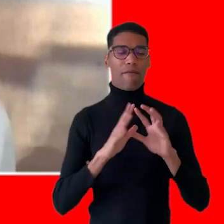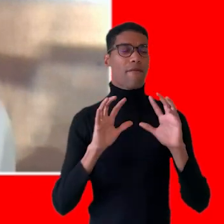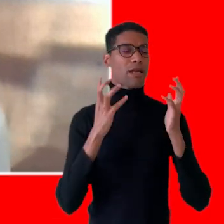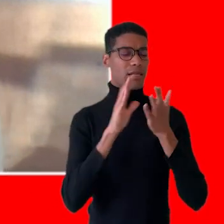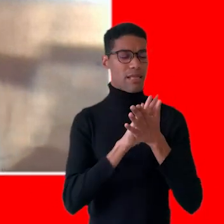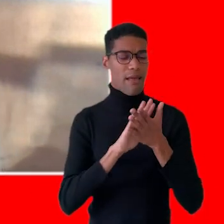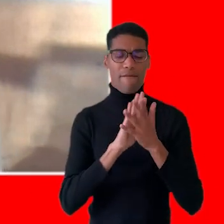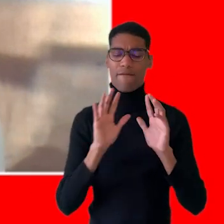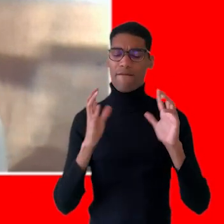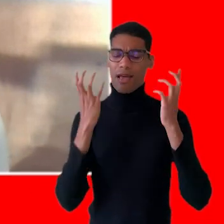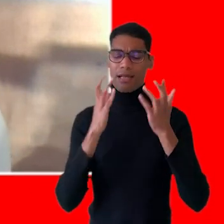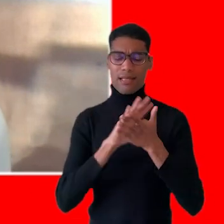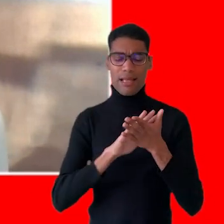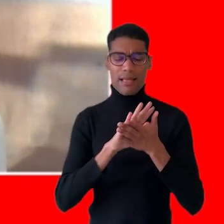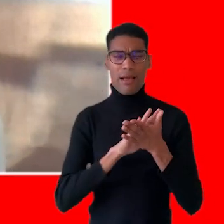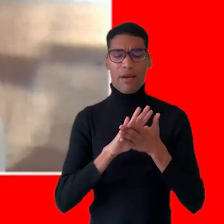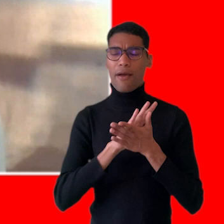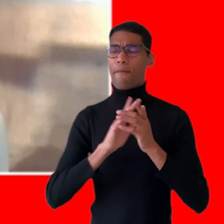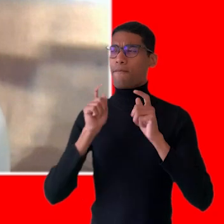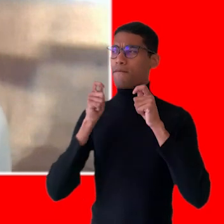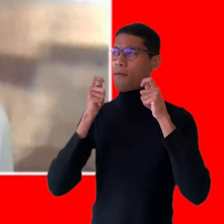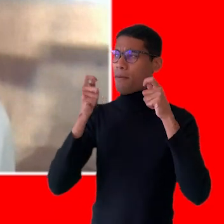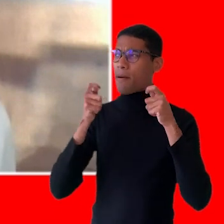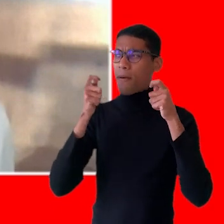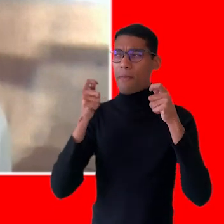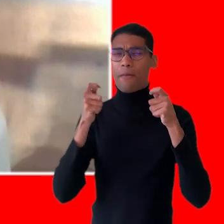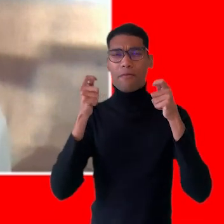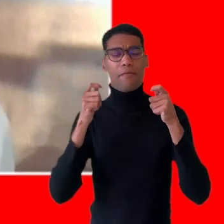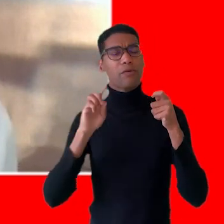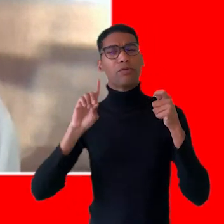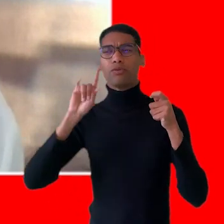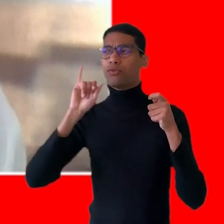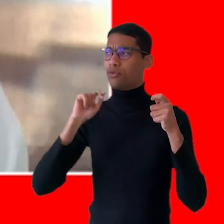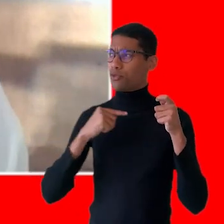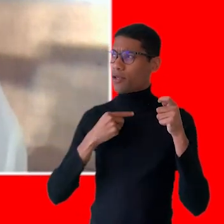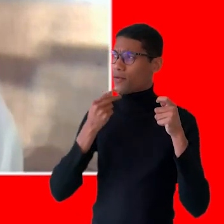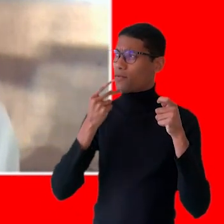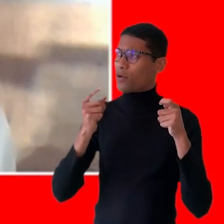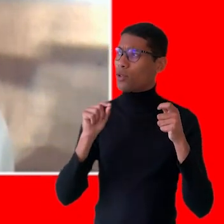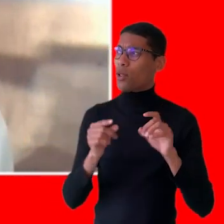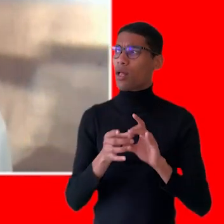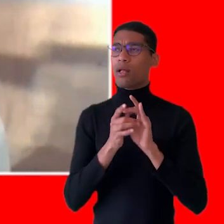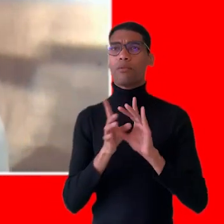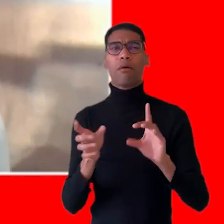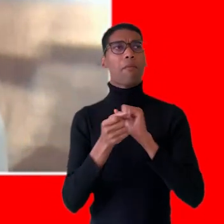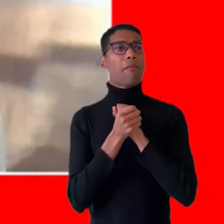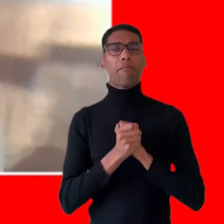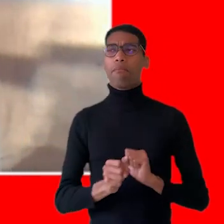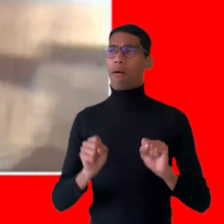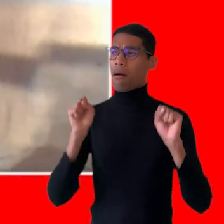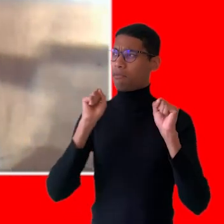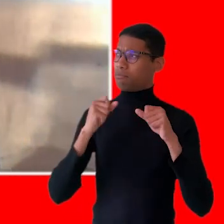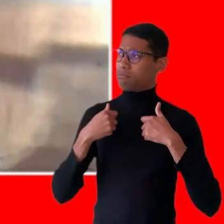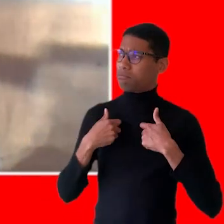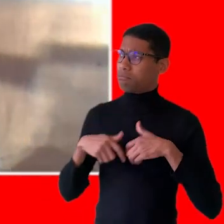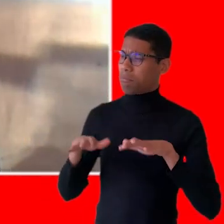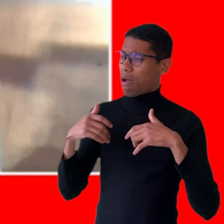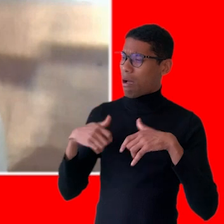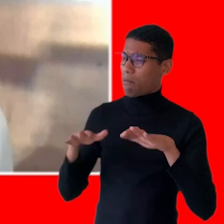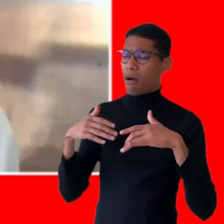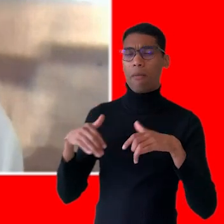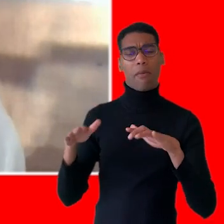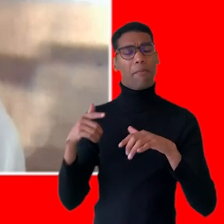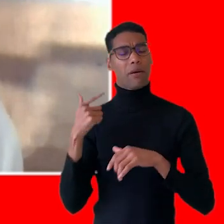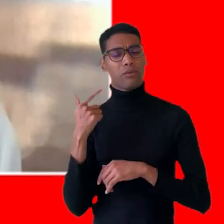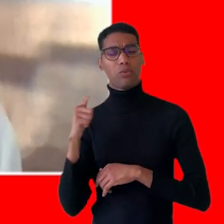faz festa não, não faz festa não, em protesto ao dia que diz que o libertou e marginalizou, jogou na